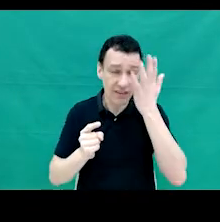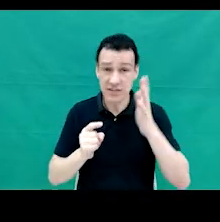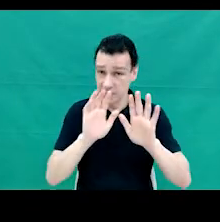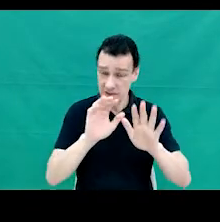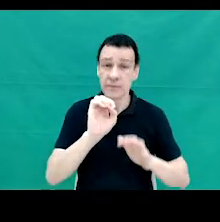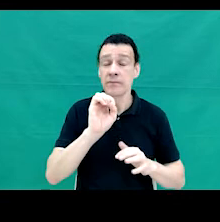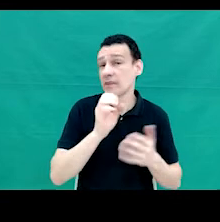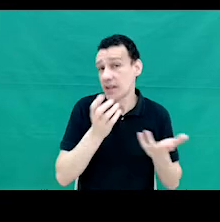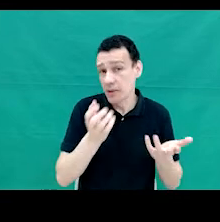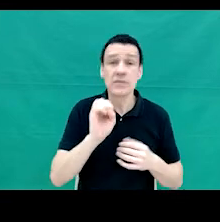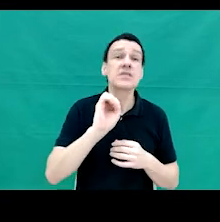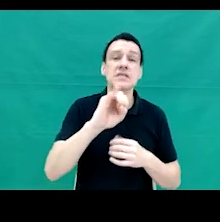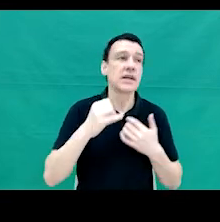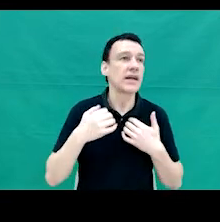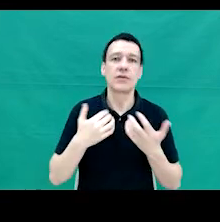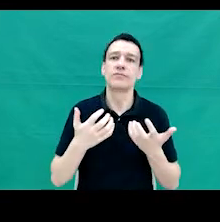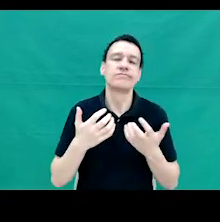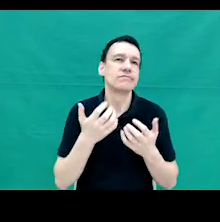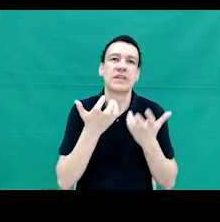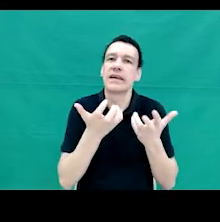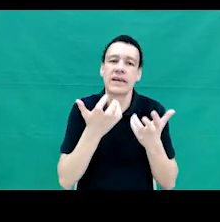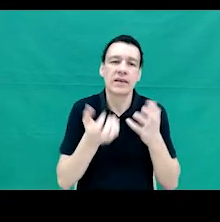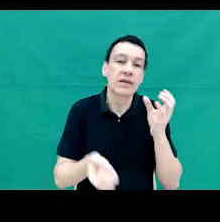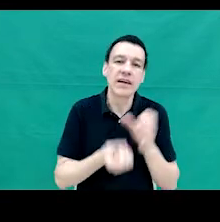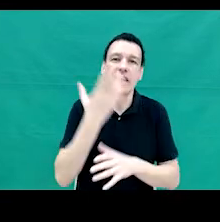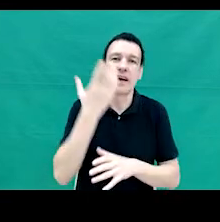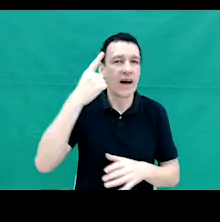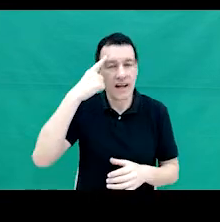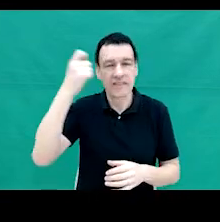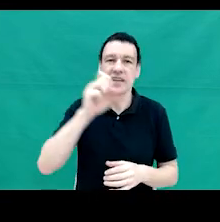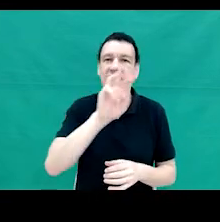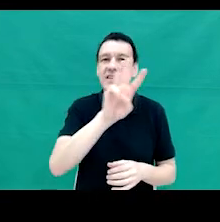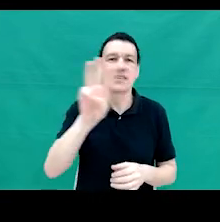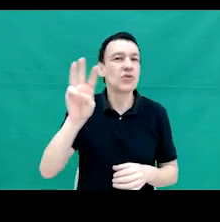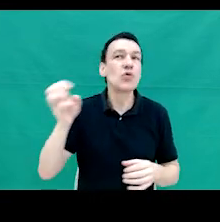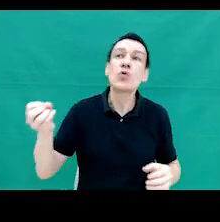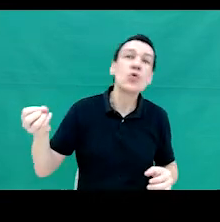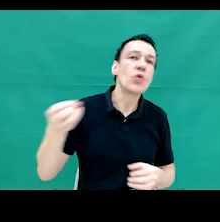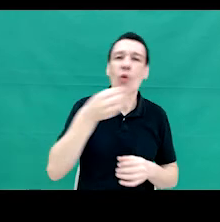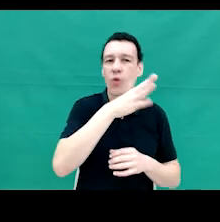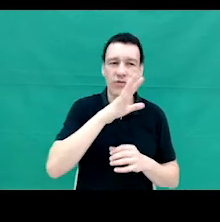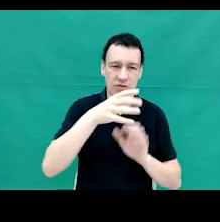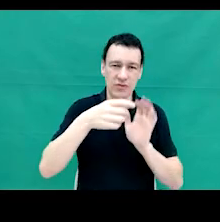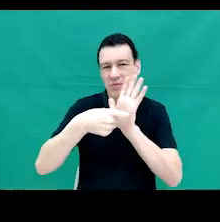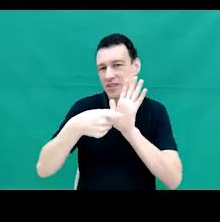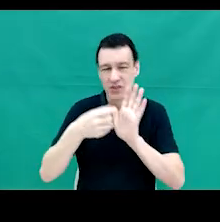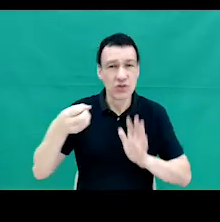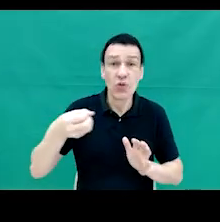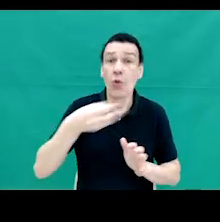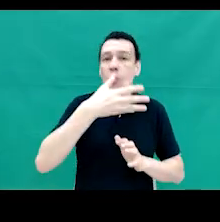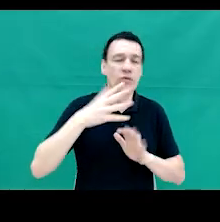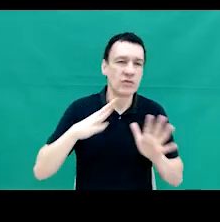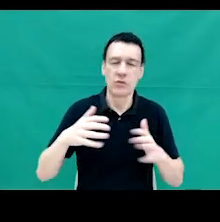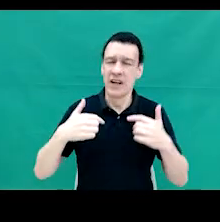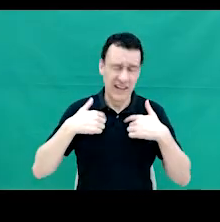sentido você querer mudar totalmente ali na sua aplicação e causar essa confusão, esse